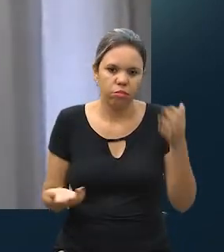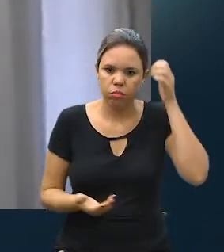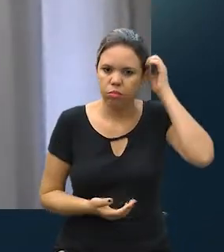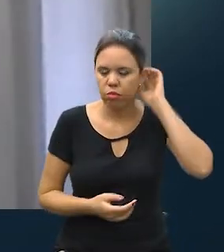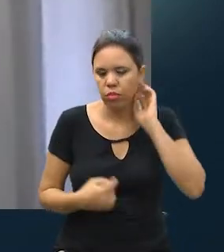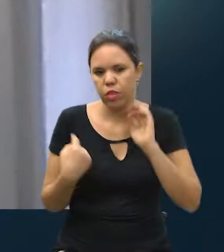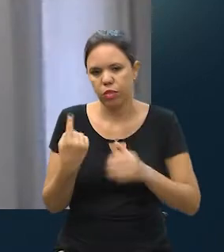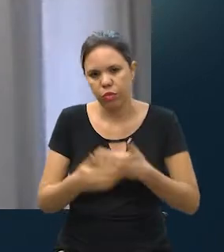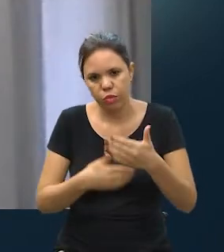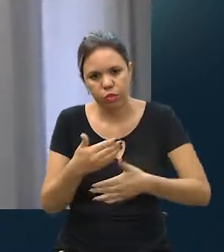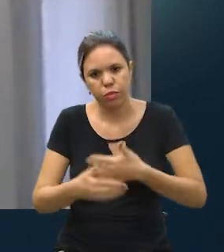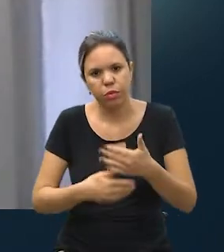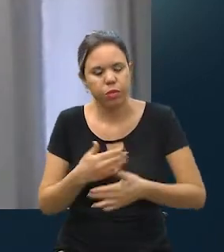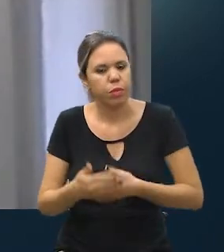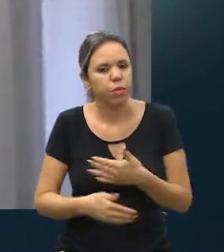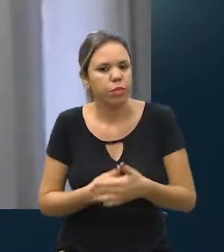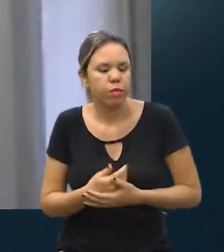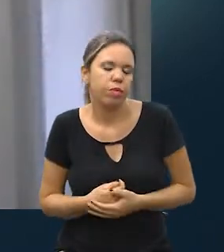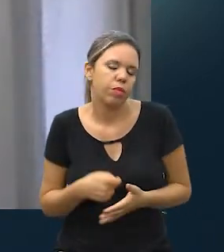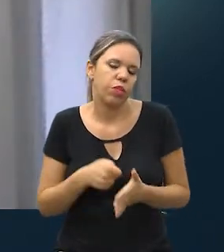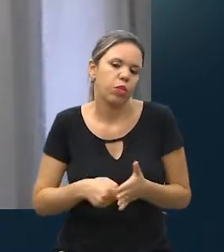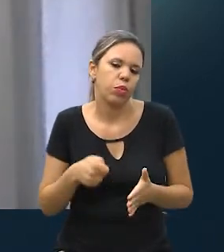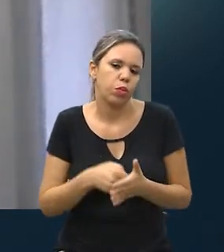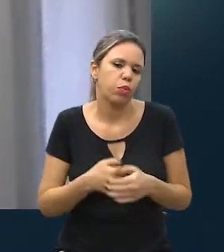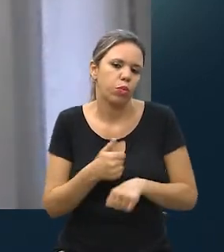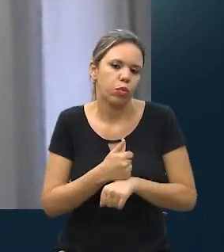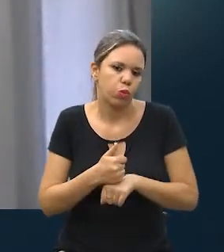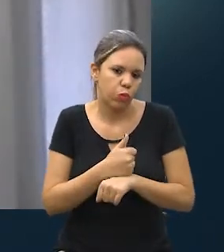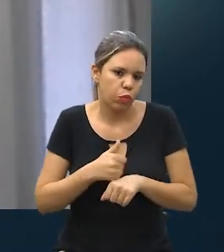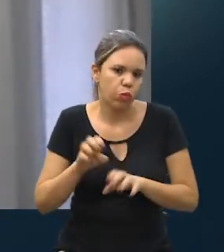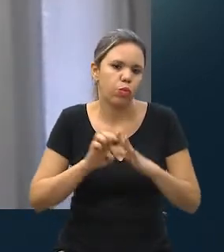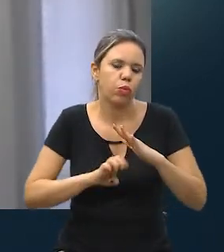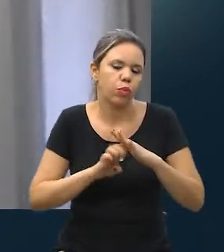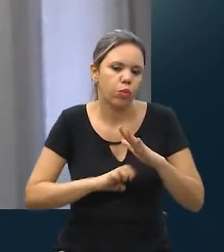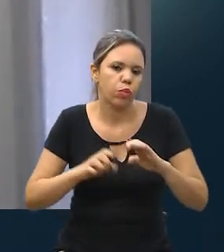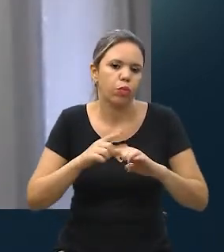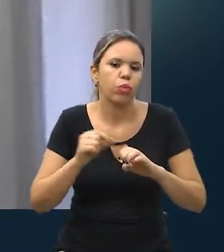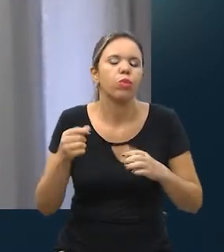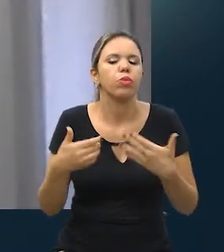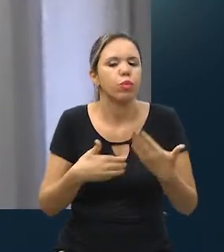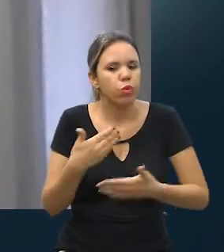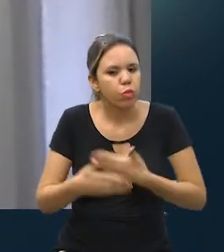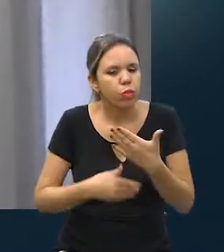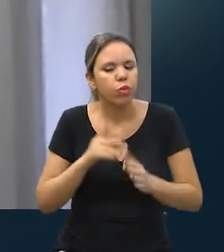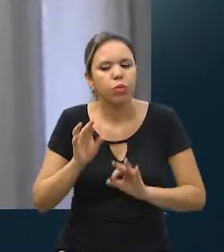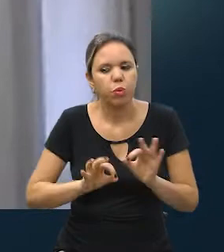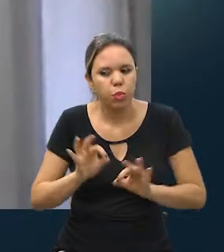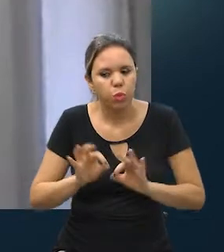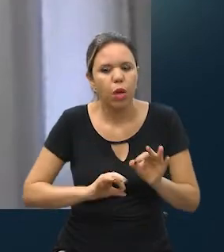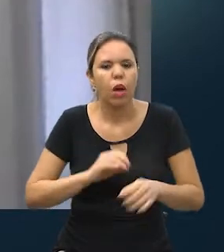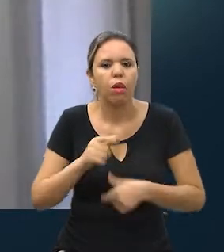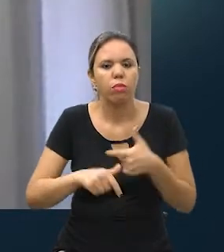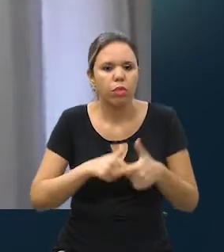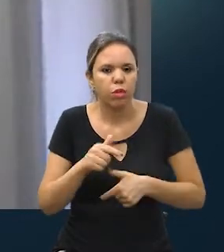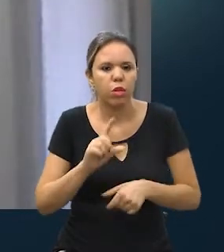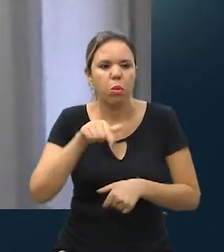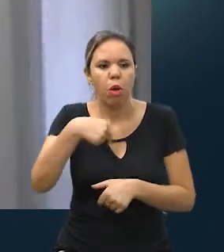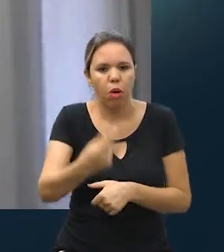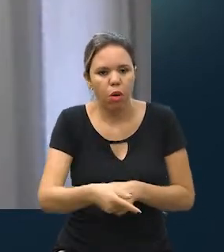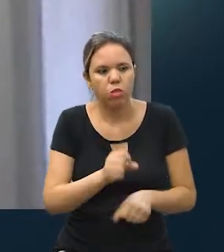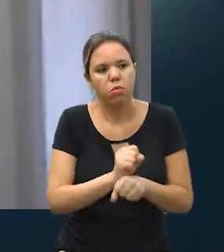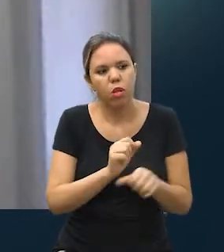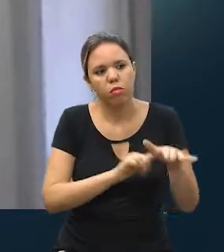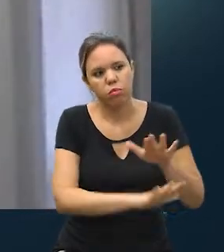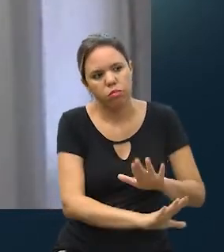e a gente acaba se dedicando à carreira corporativa durante esses anos, esse plano vai ficando assim um pouquinho em